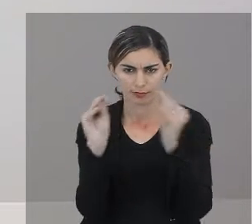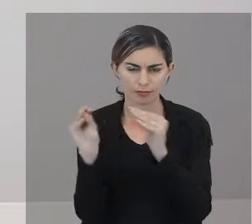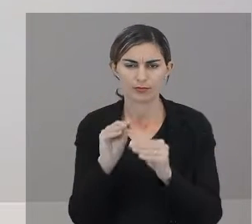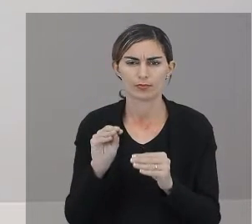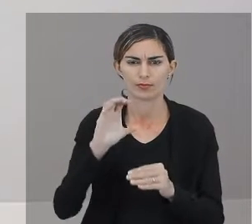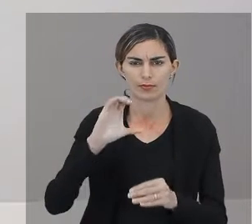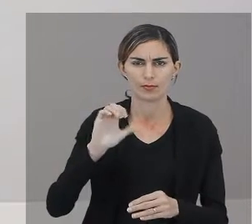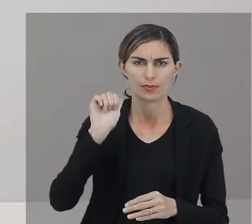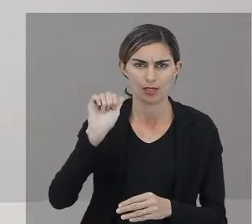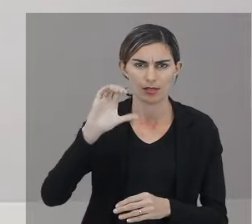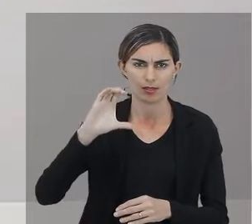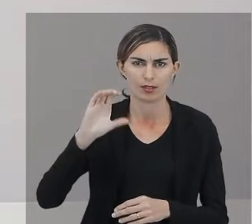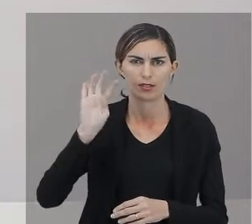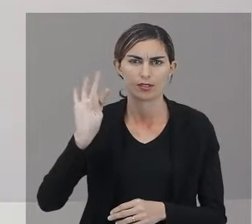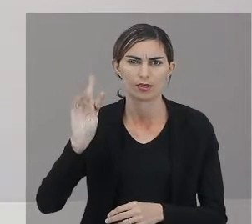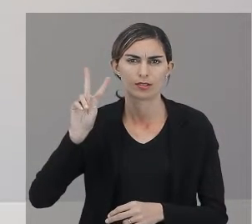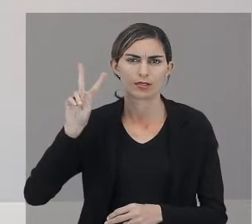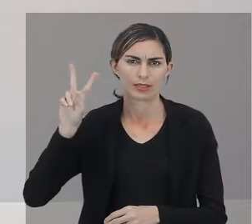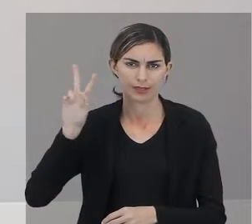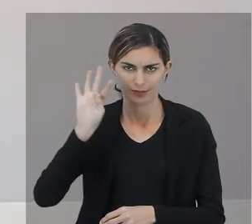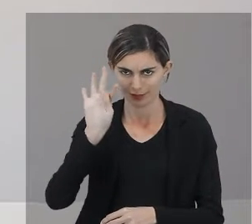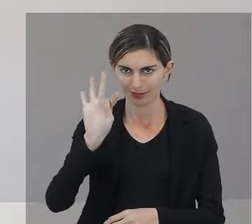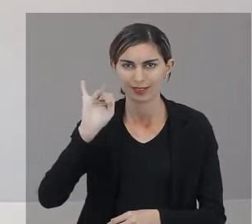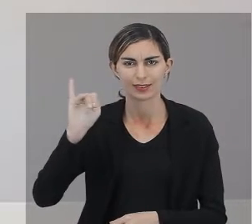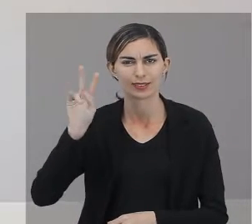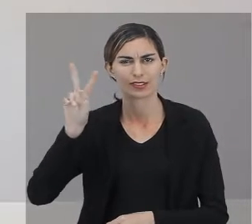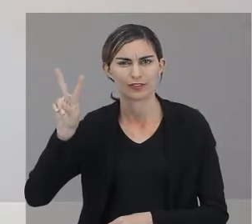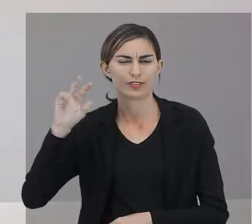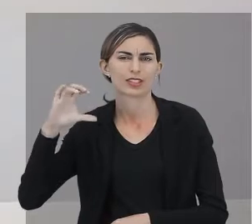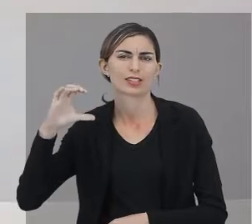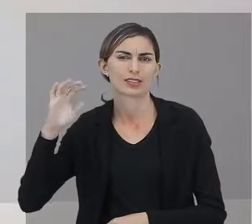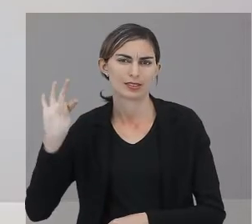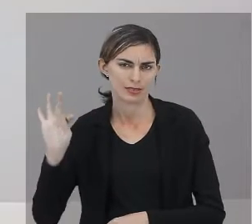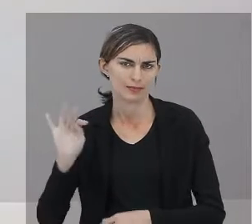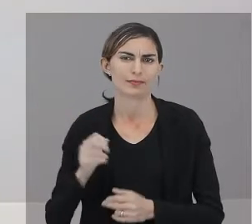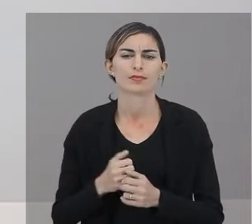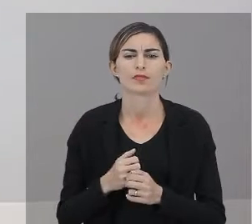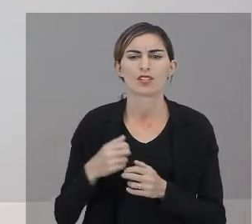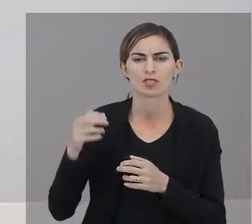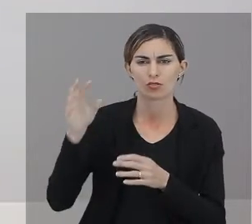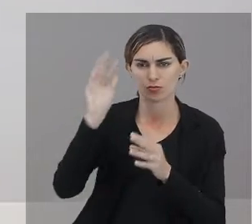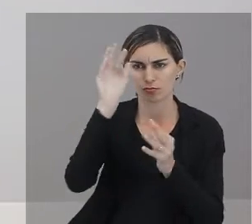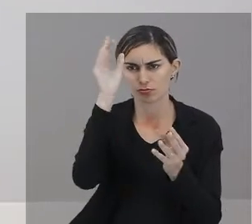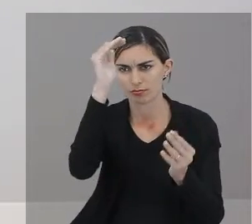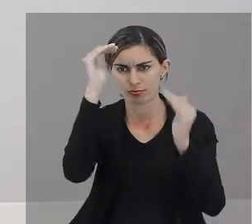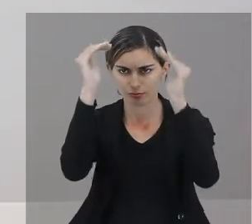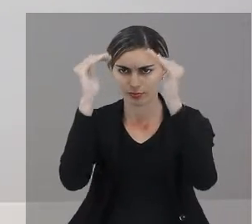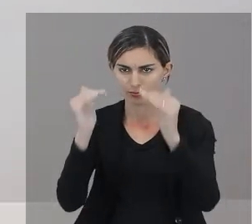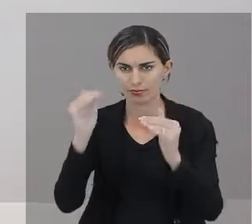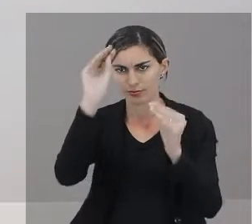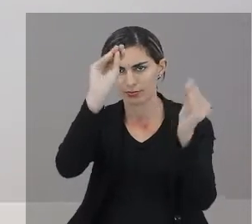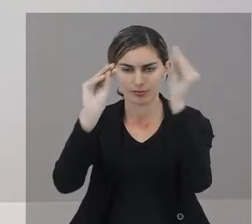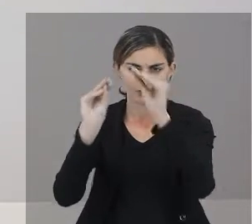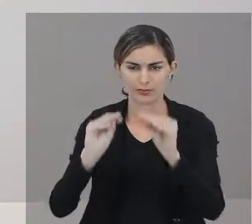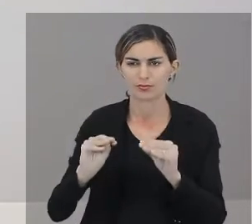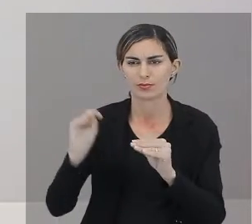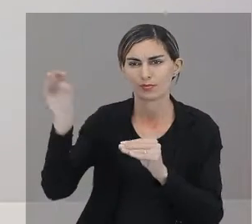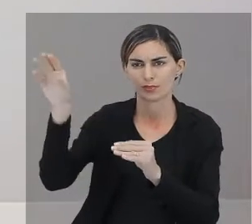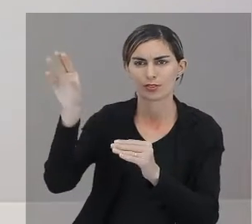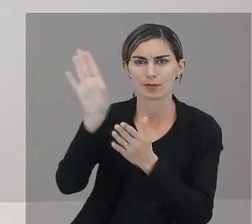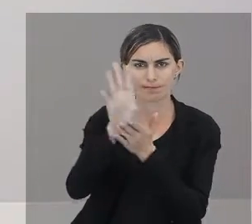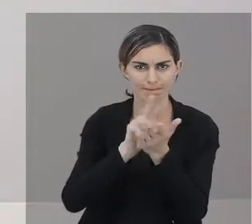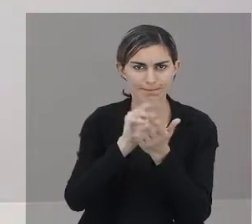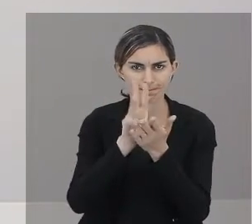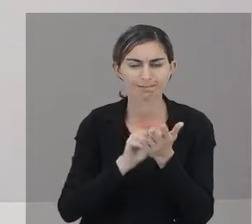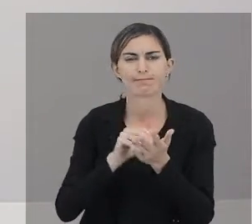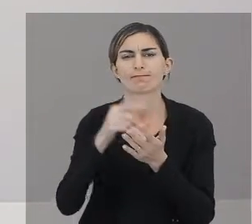formatar um Activity para o desenvolvimento de estruturas de repetição. Da mesma forma como na